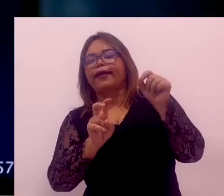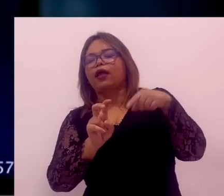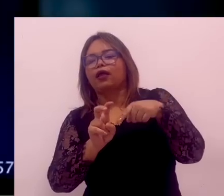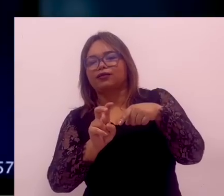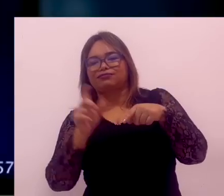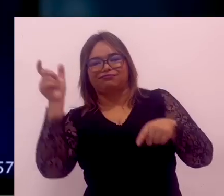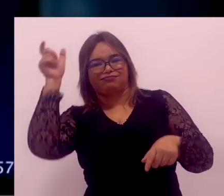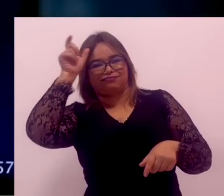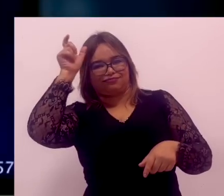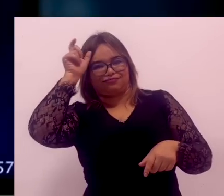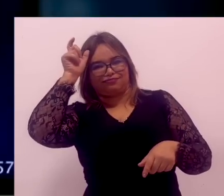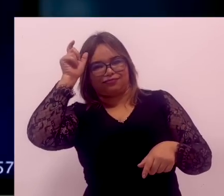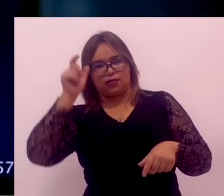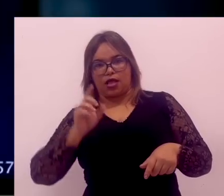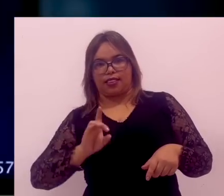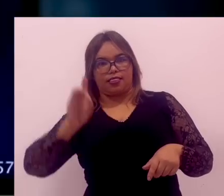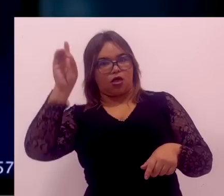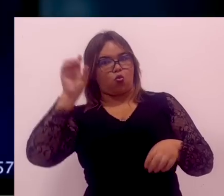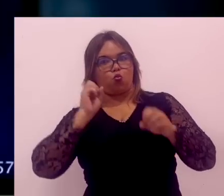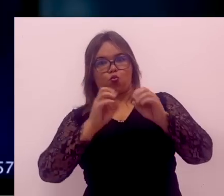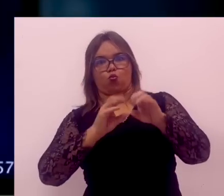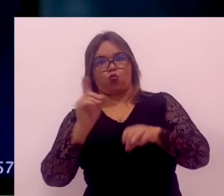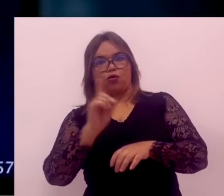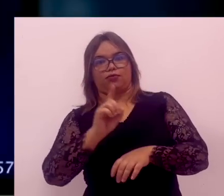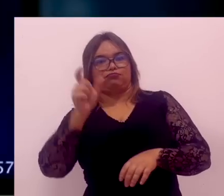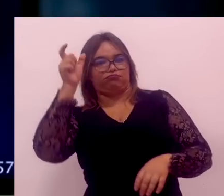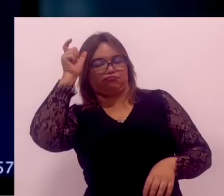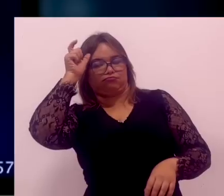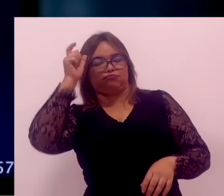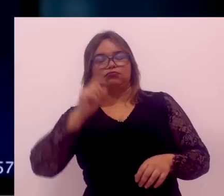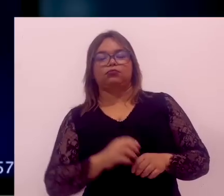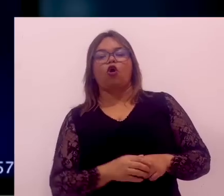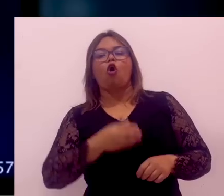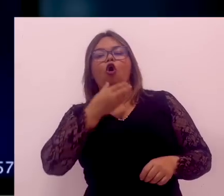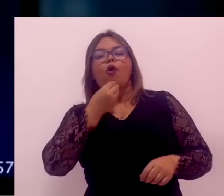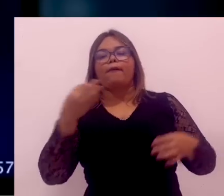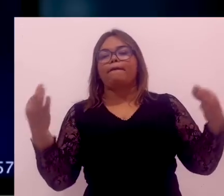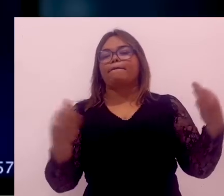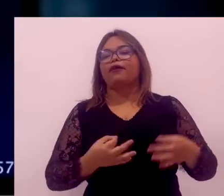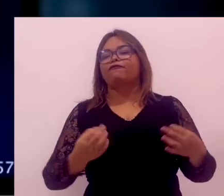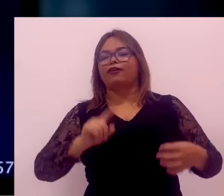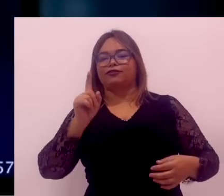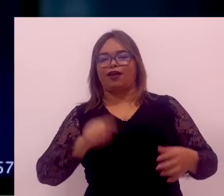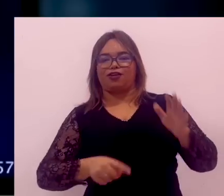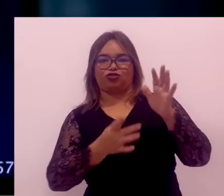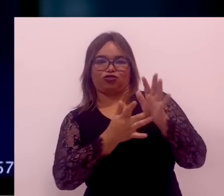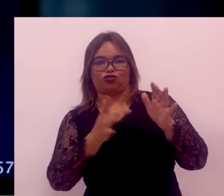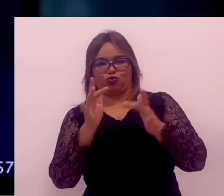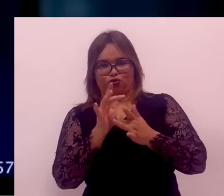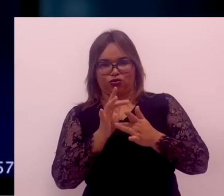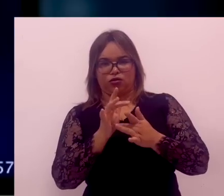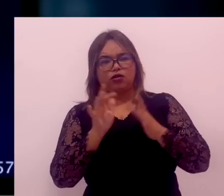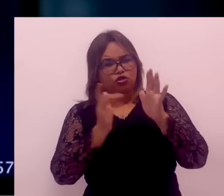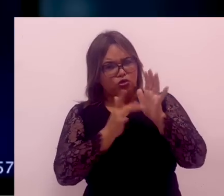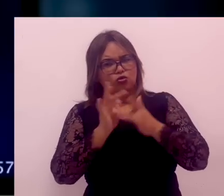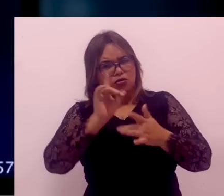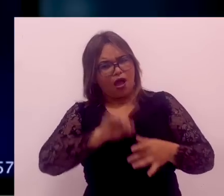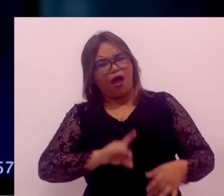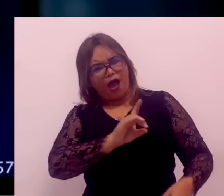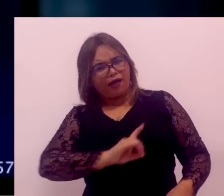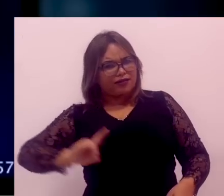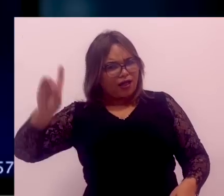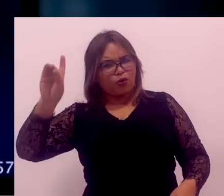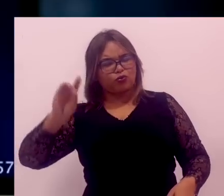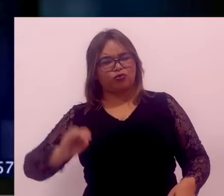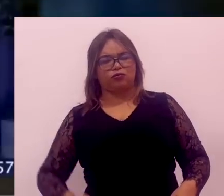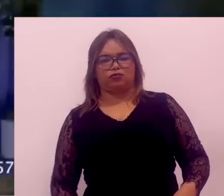homem perfeito é Cristo e Cristo é Deus. Esta é a primogenitura e o destino de toda a alma humana.